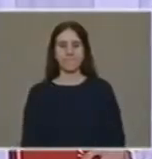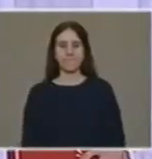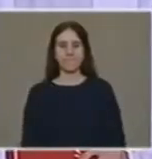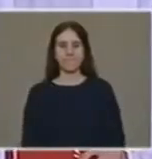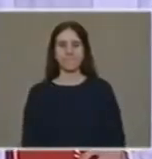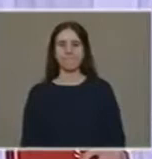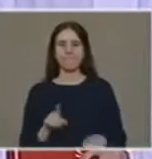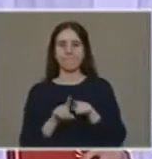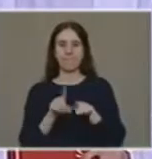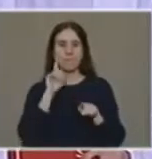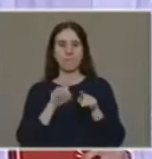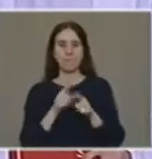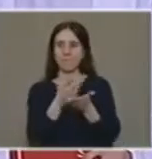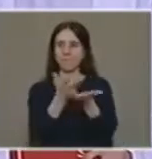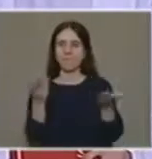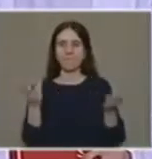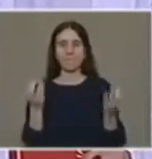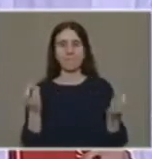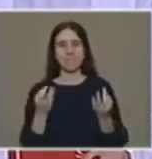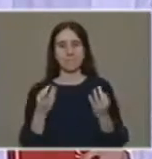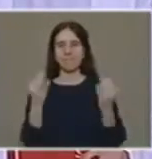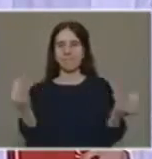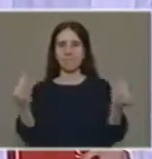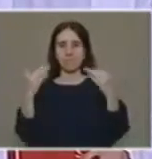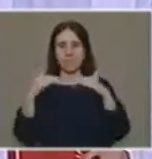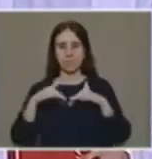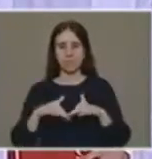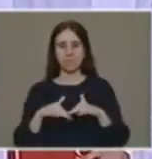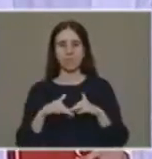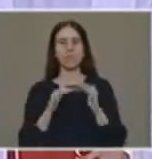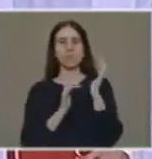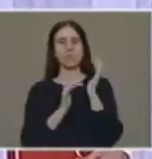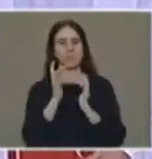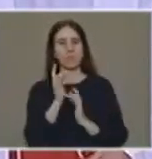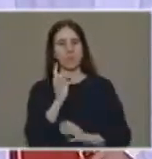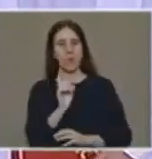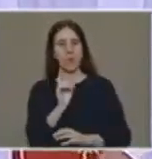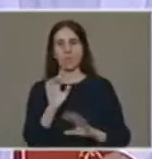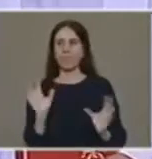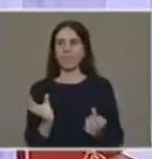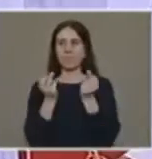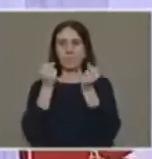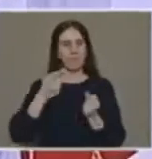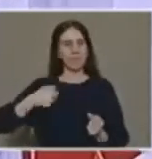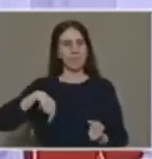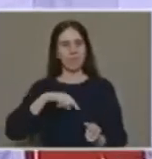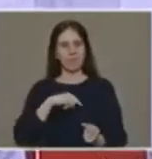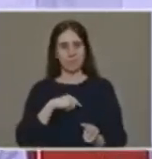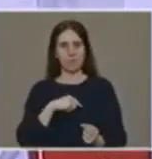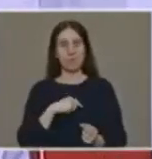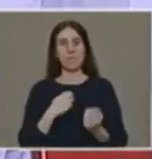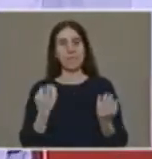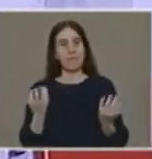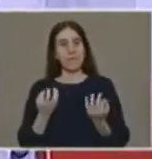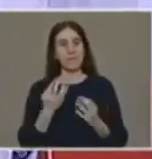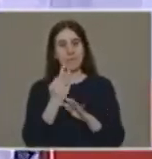Queridos irmãos e irmãs, estamos de facto reunidos em nome de Jesus, o nosso Salvador, num contexto